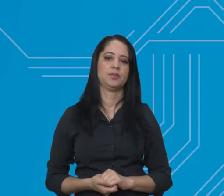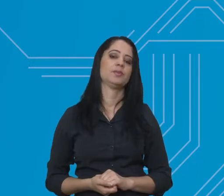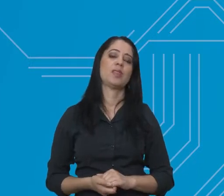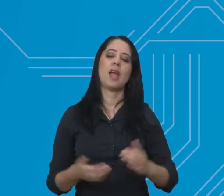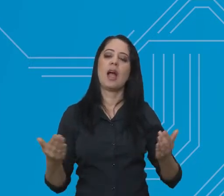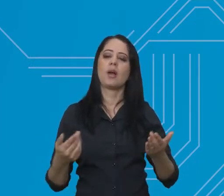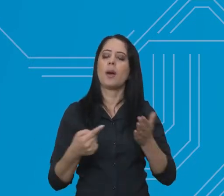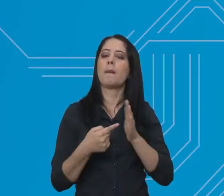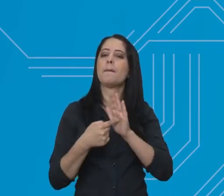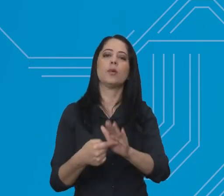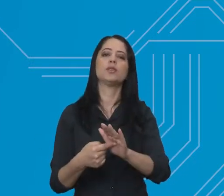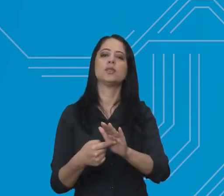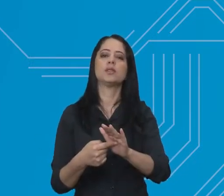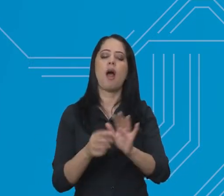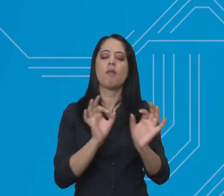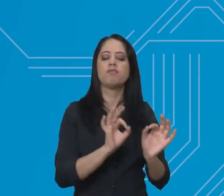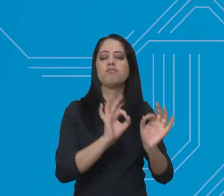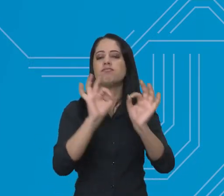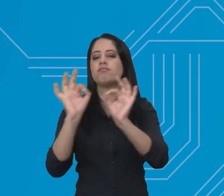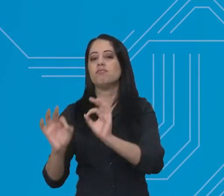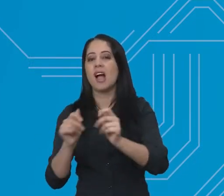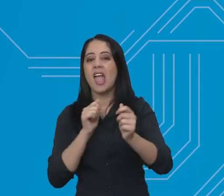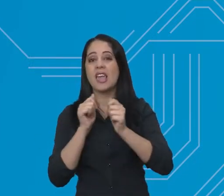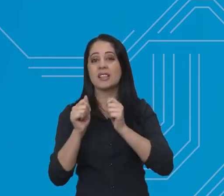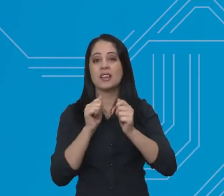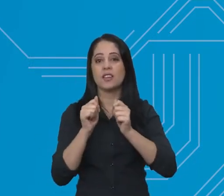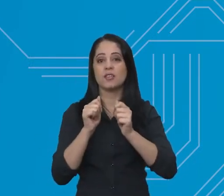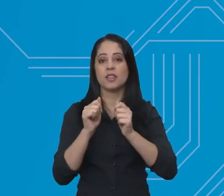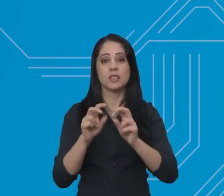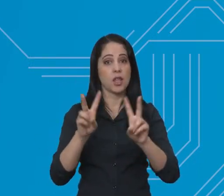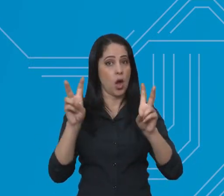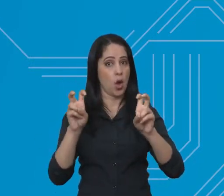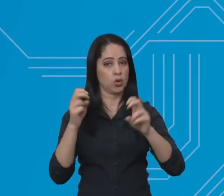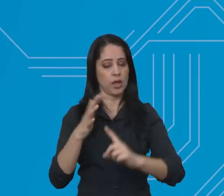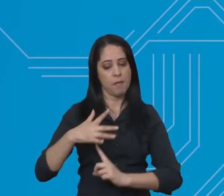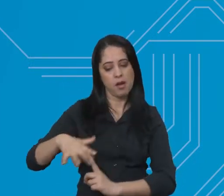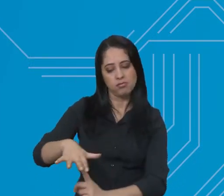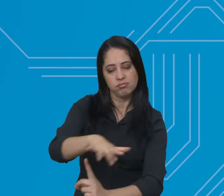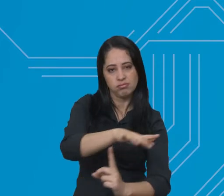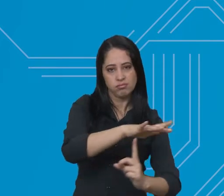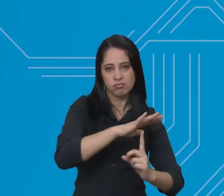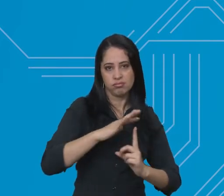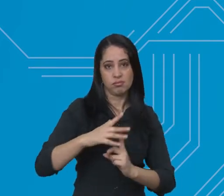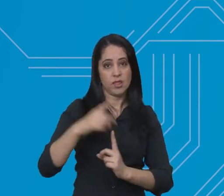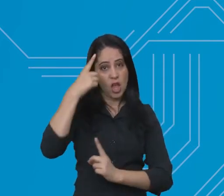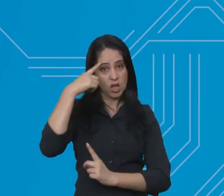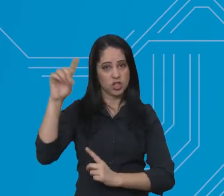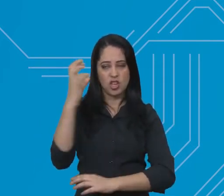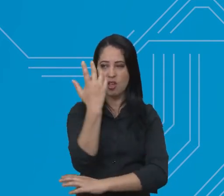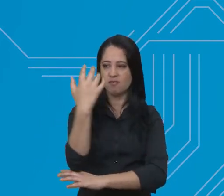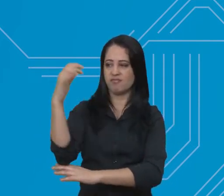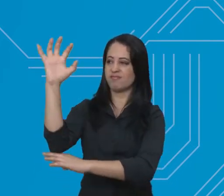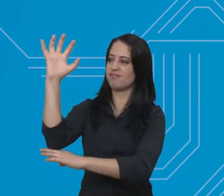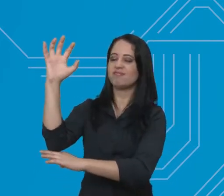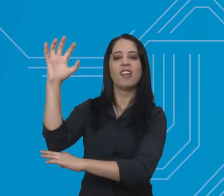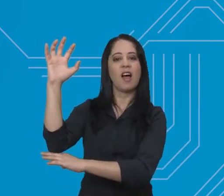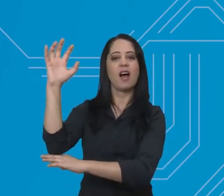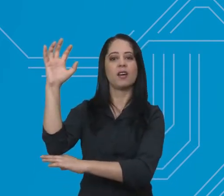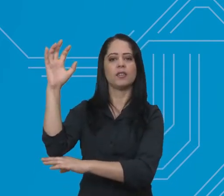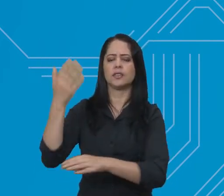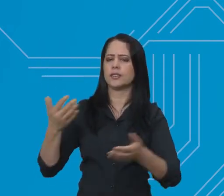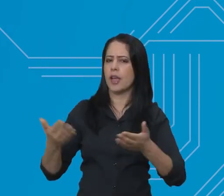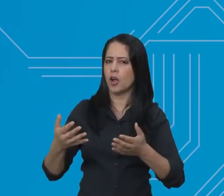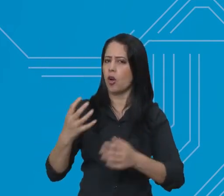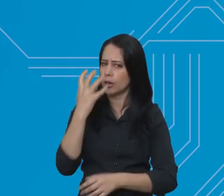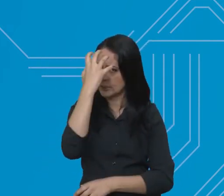Agora vamos te apresentar a nossa última reportagem especial sobre o meio ambiente, em comemoração ao Dia da Árvore. Nessa última matéria, a